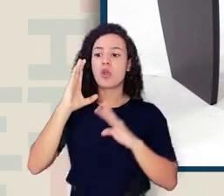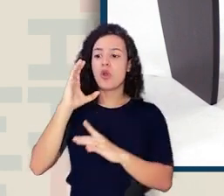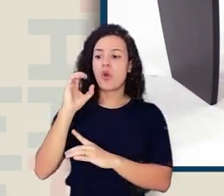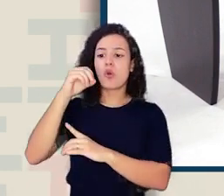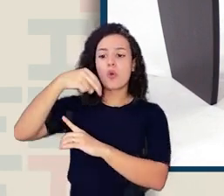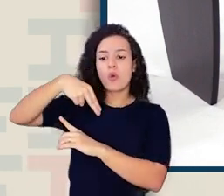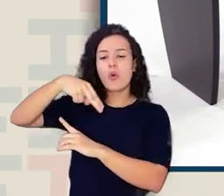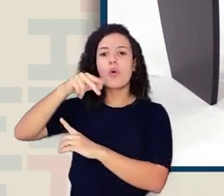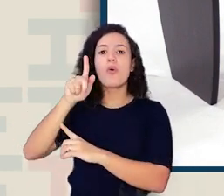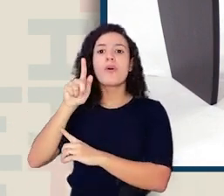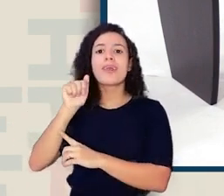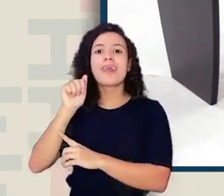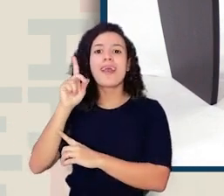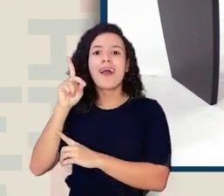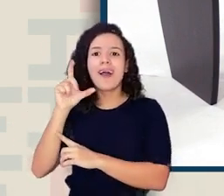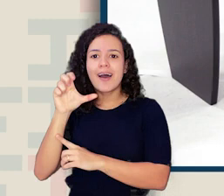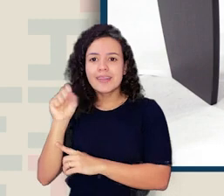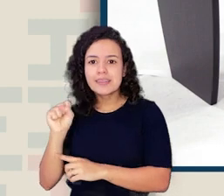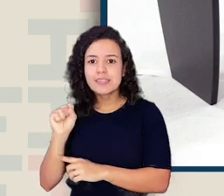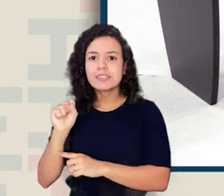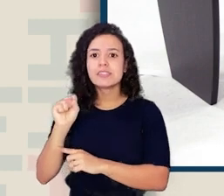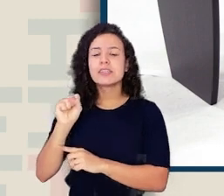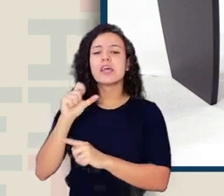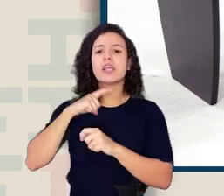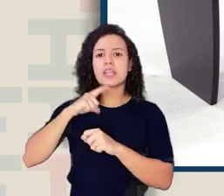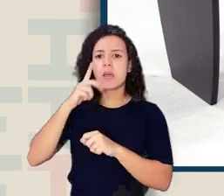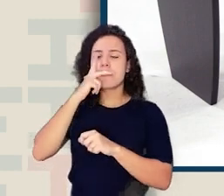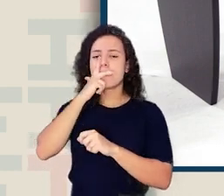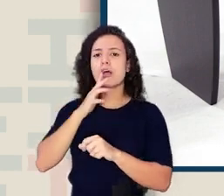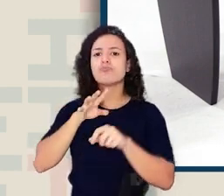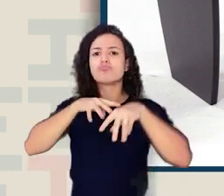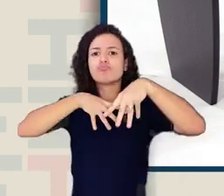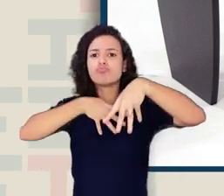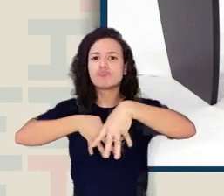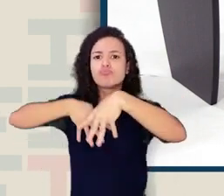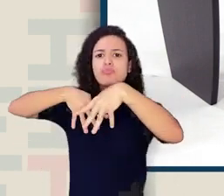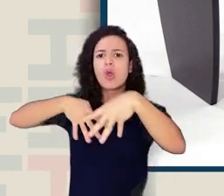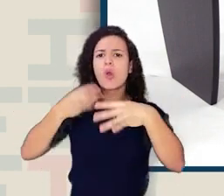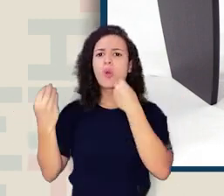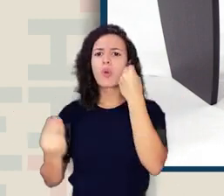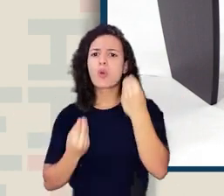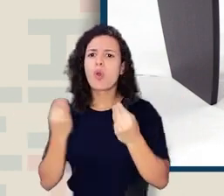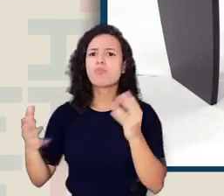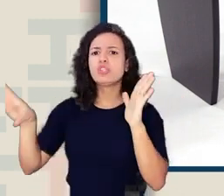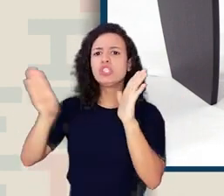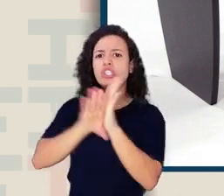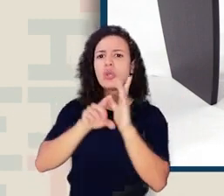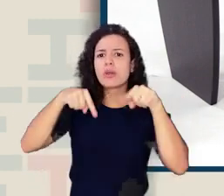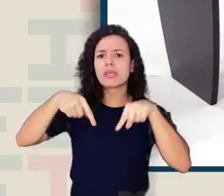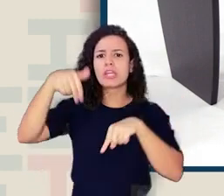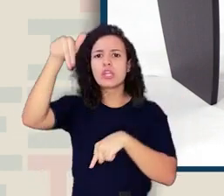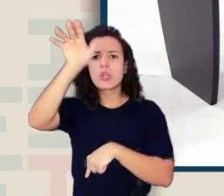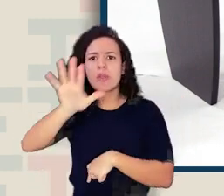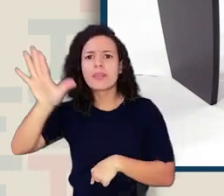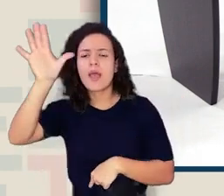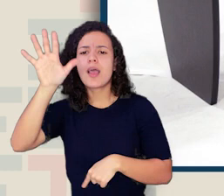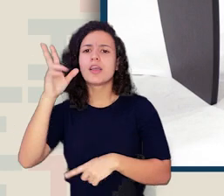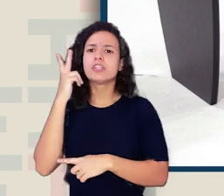das congadas, né, de como as cambindas foram chegando até o nosso território,